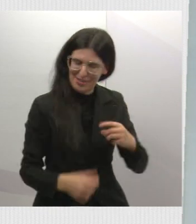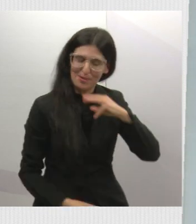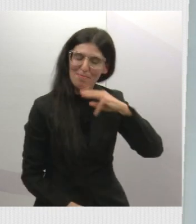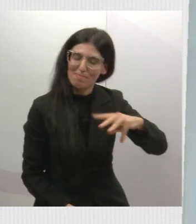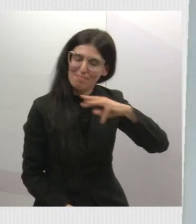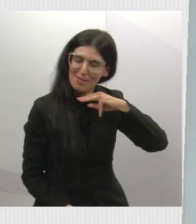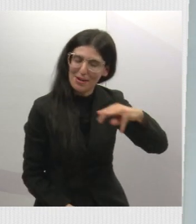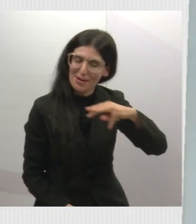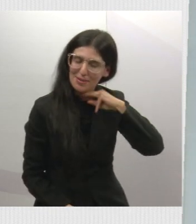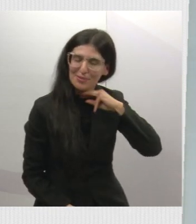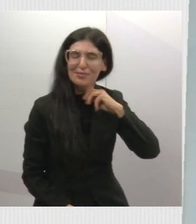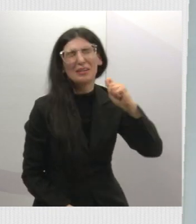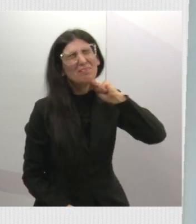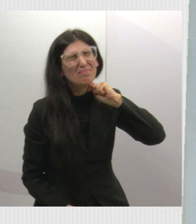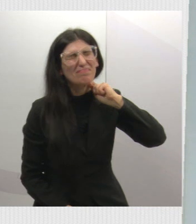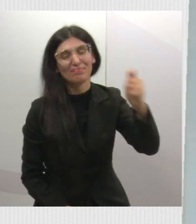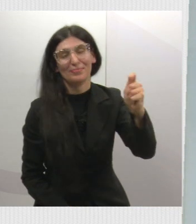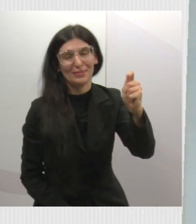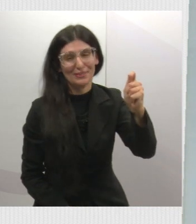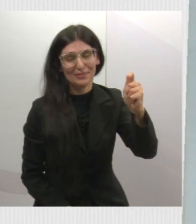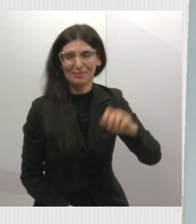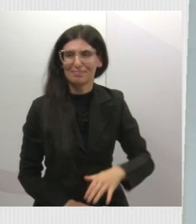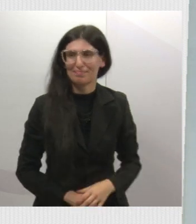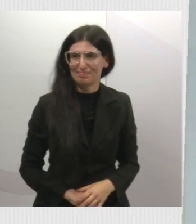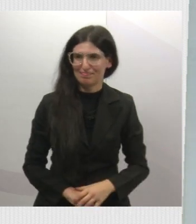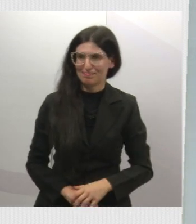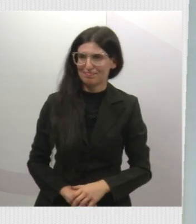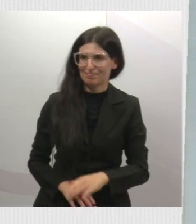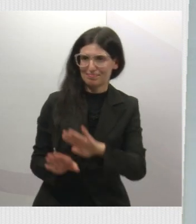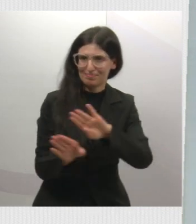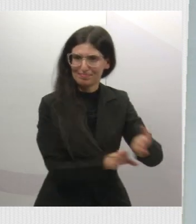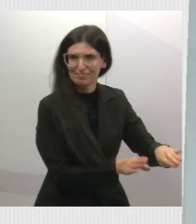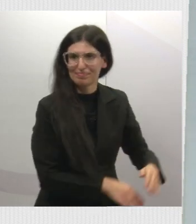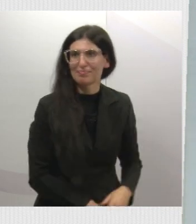Tivemos um cancelamento de R$ 165,